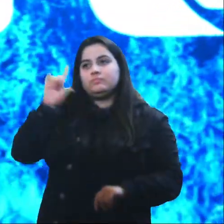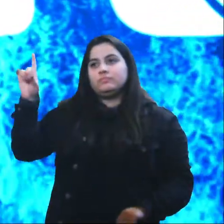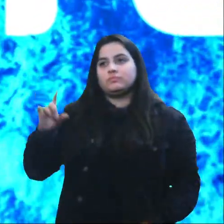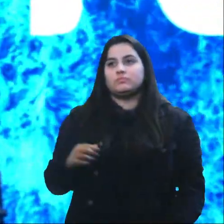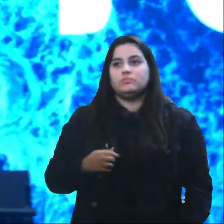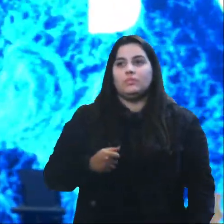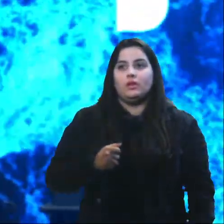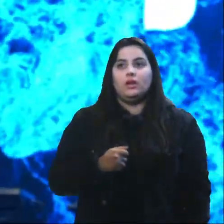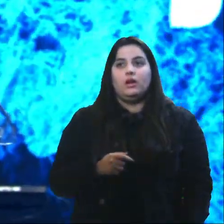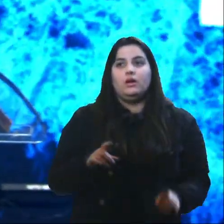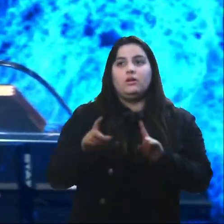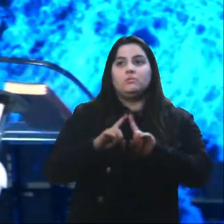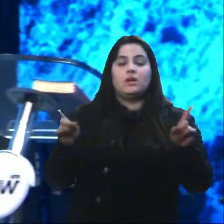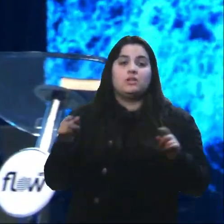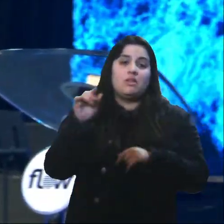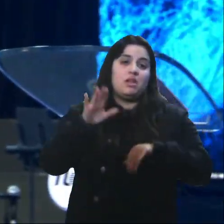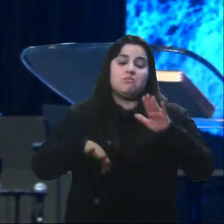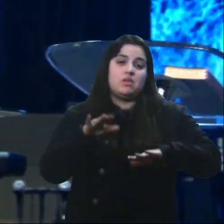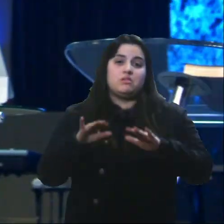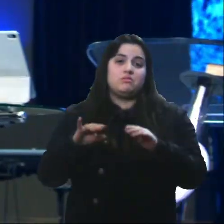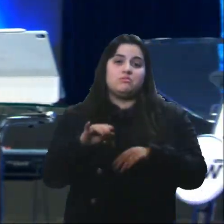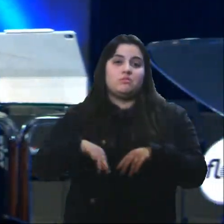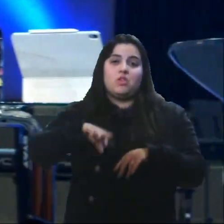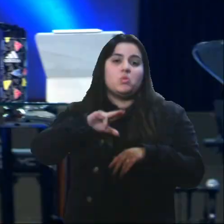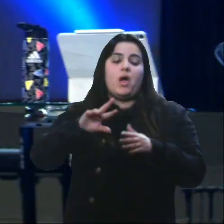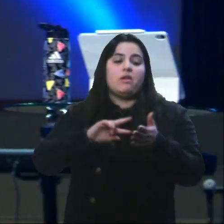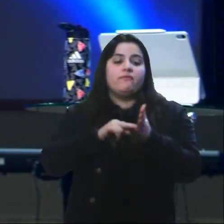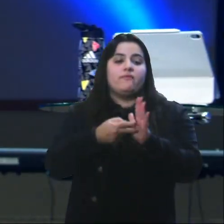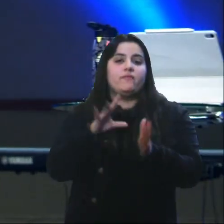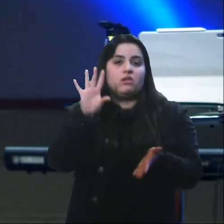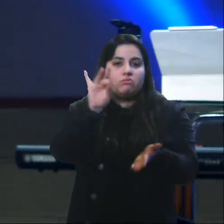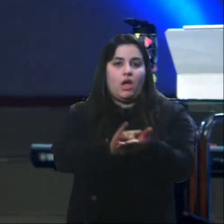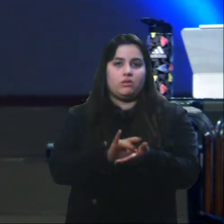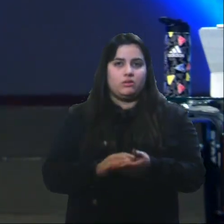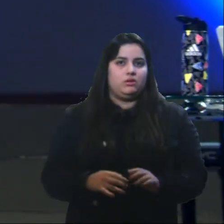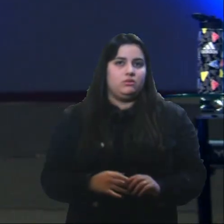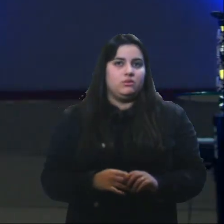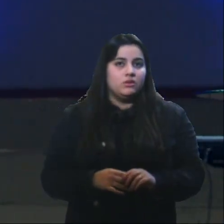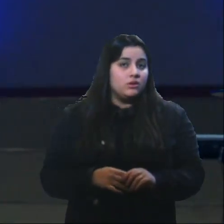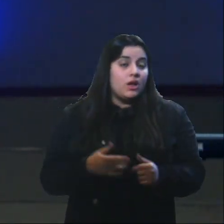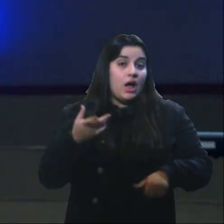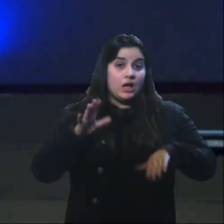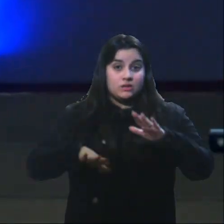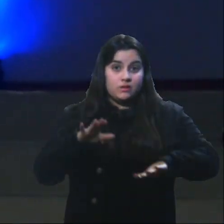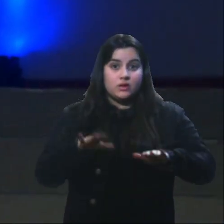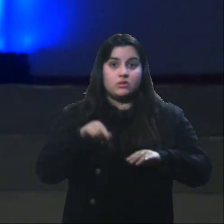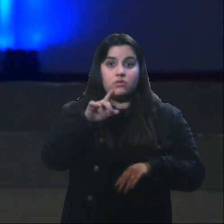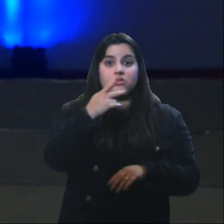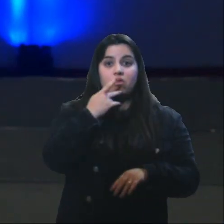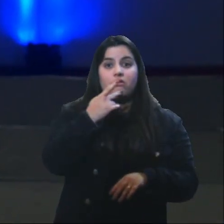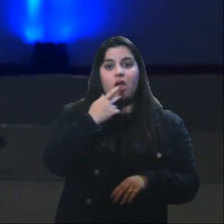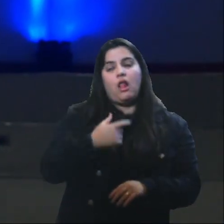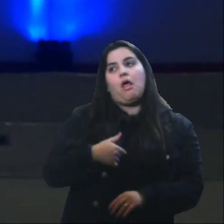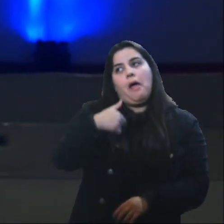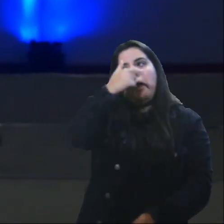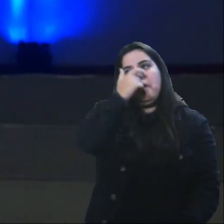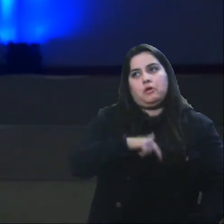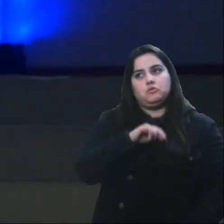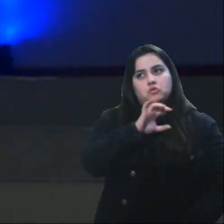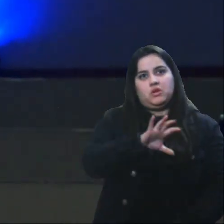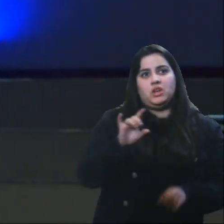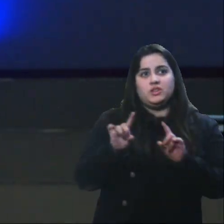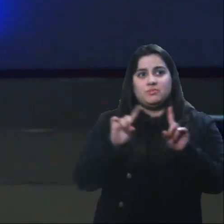ser simplesmente um hipócrita. Hipócrita é aquele que diz que é uma coisa, mas na prática não